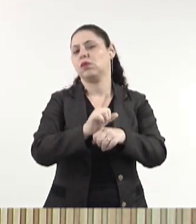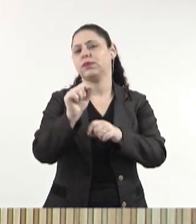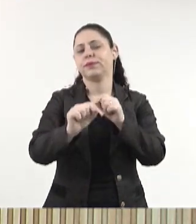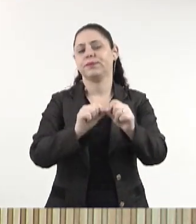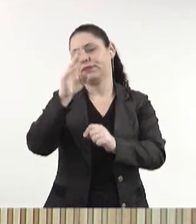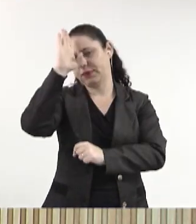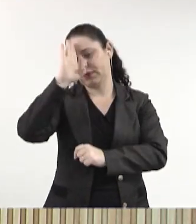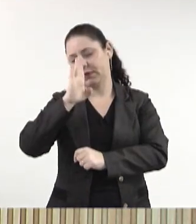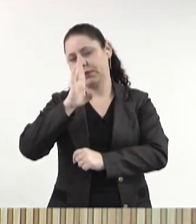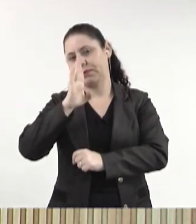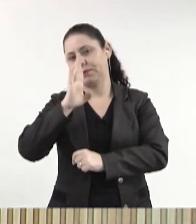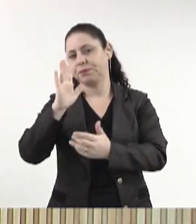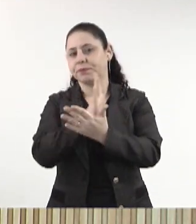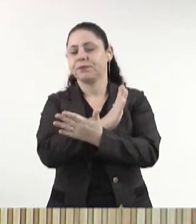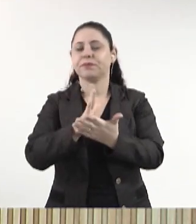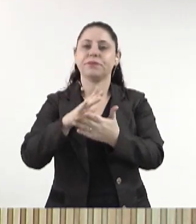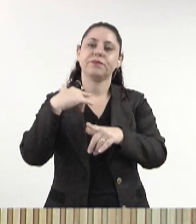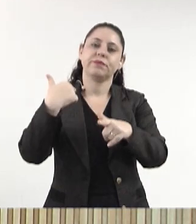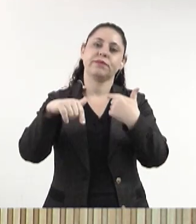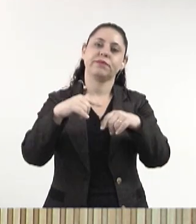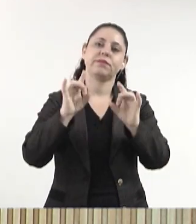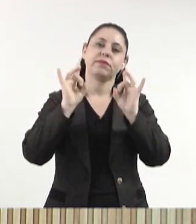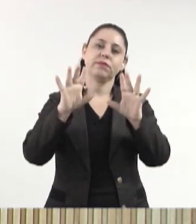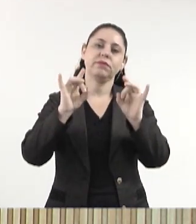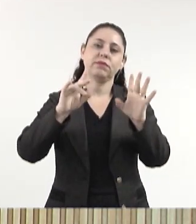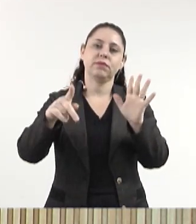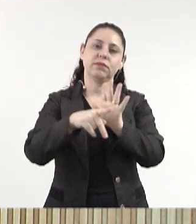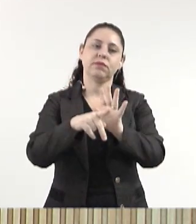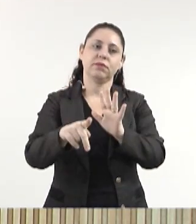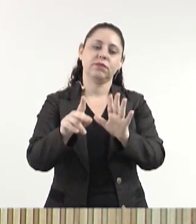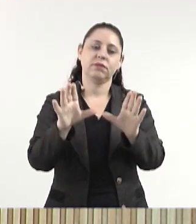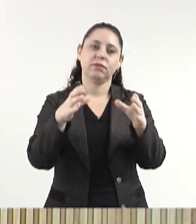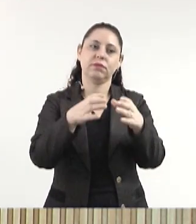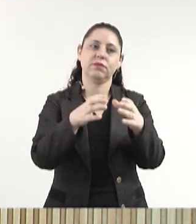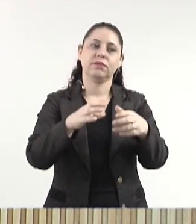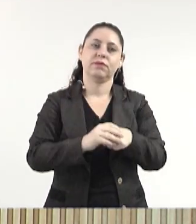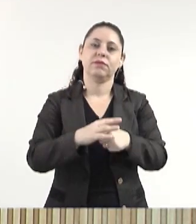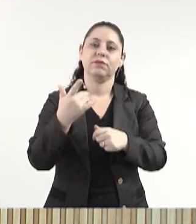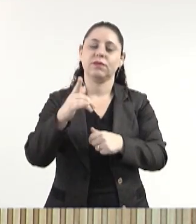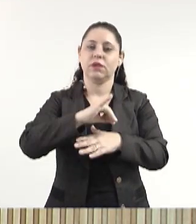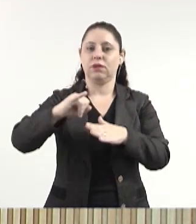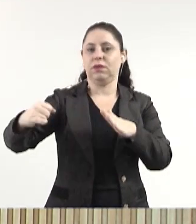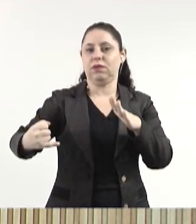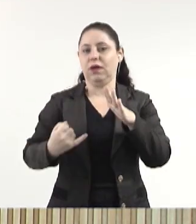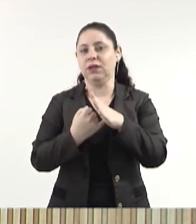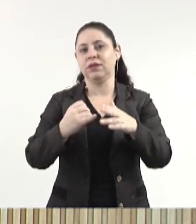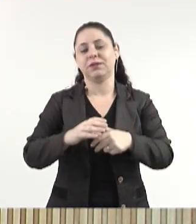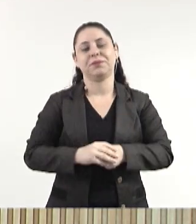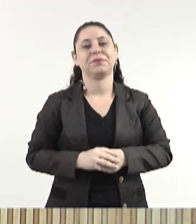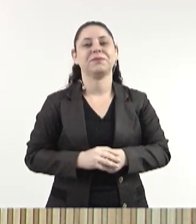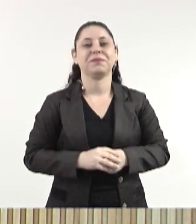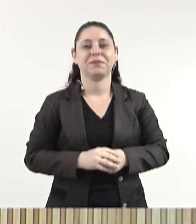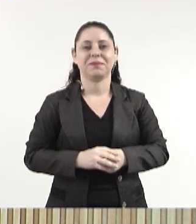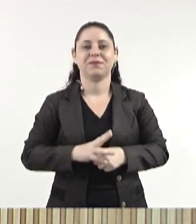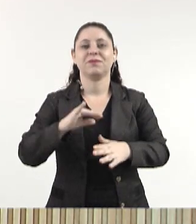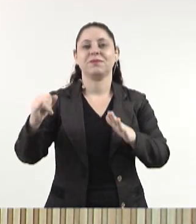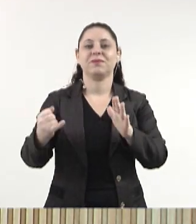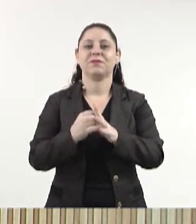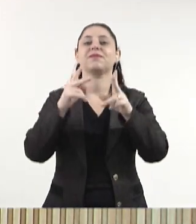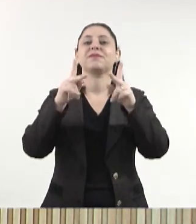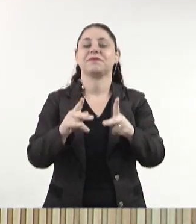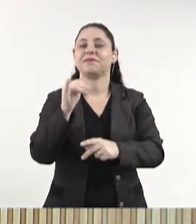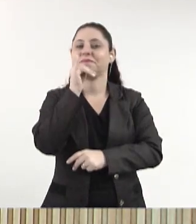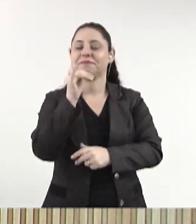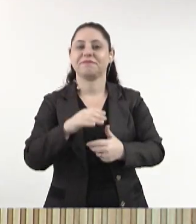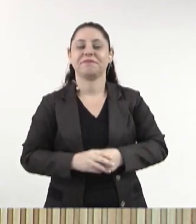isentar alguns serviços, em especiais serviços demandados por outros órgãos públicos, por outros entes públicos, como, por